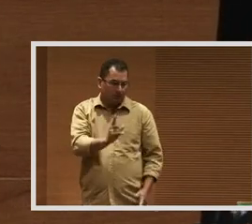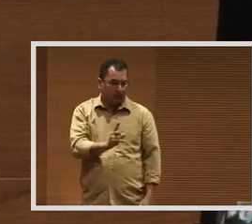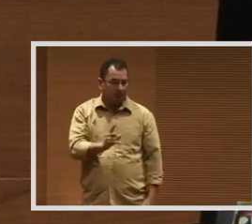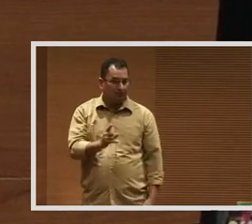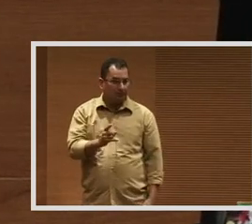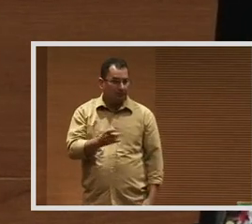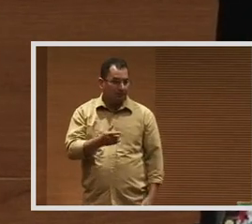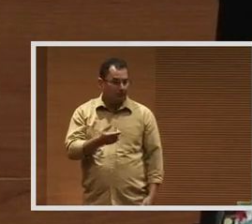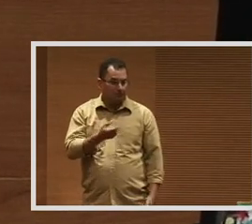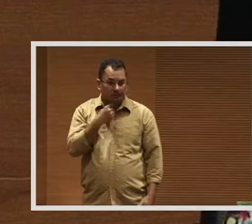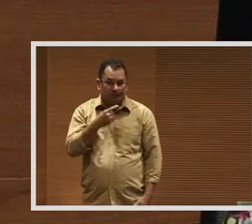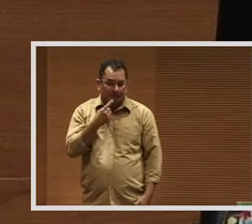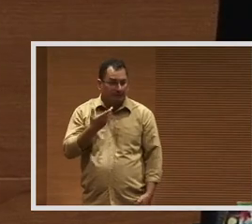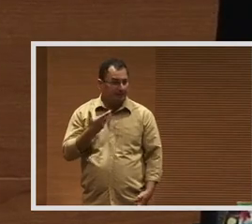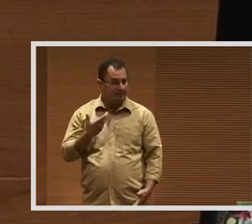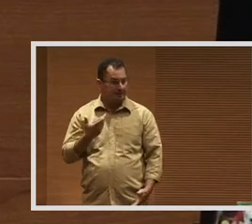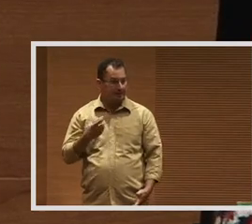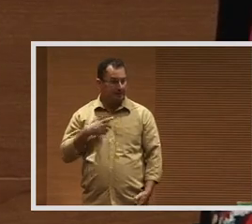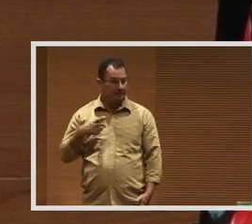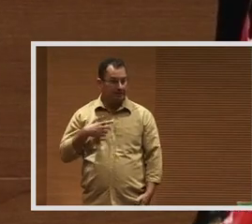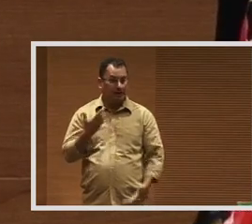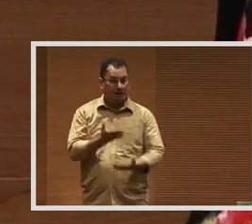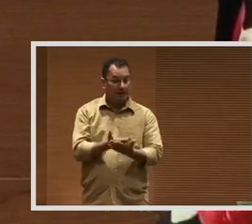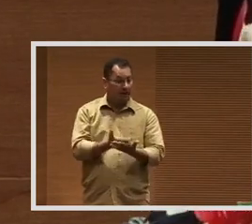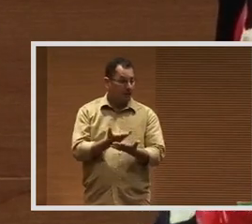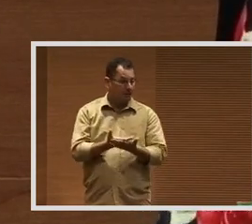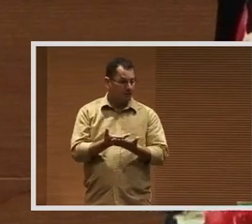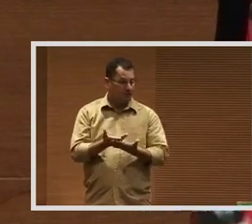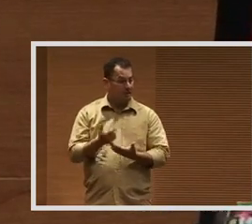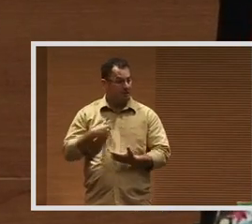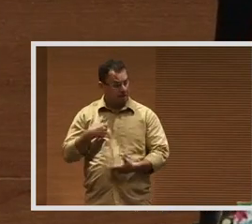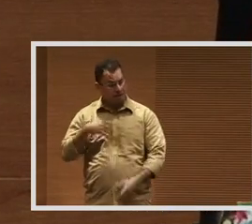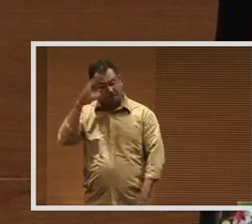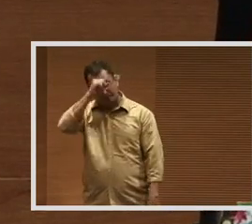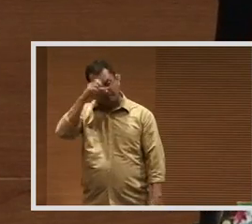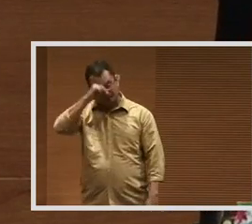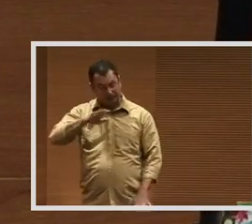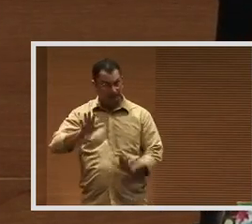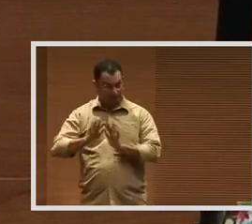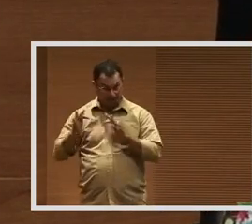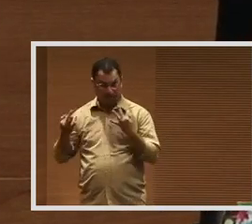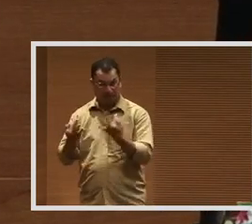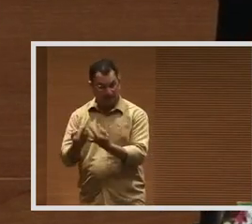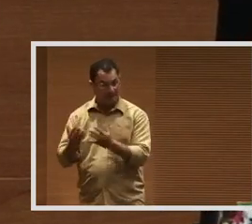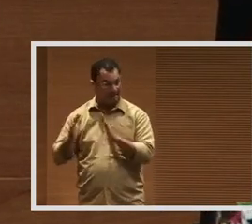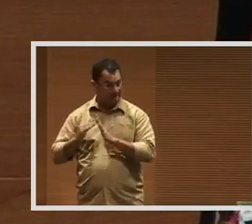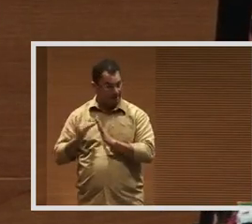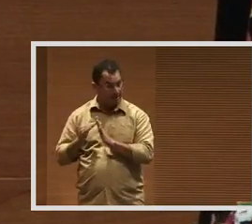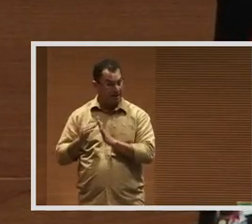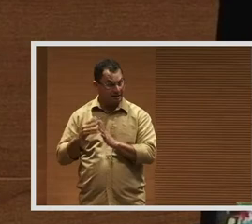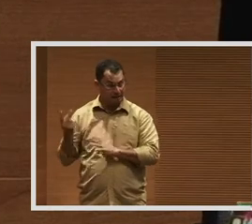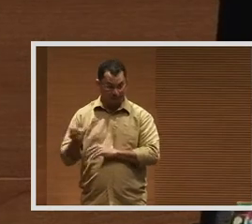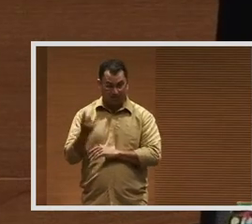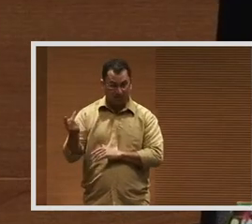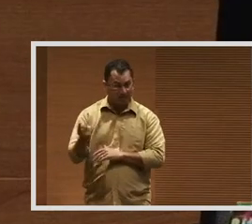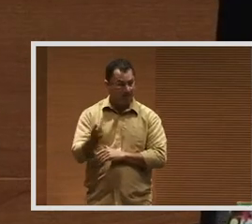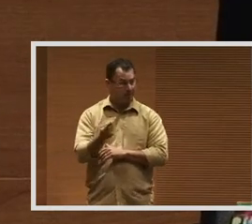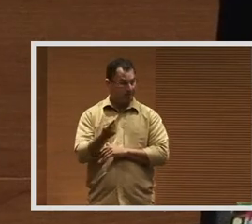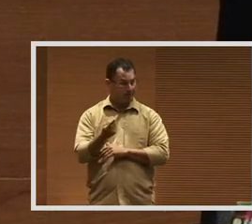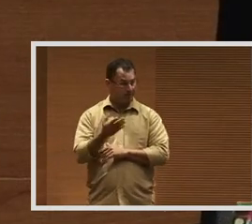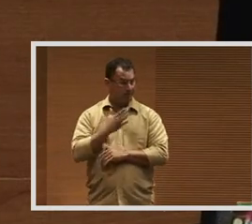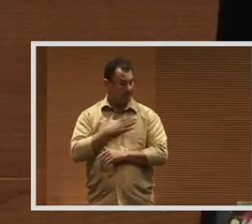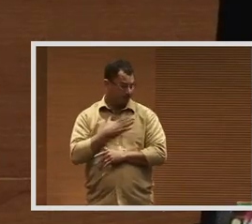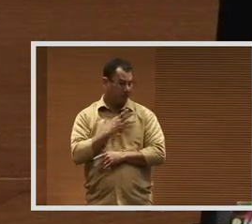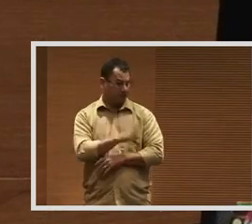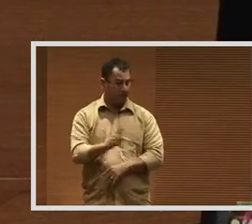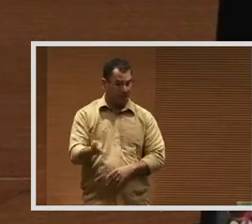aula, Eu aprendo com valores em casa e eu aprendo com valores com os meus